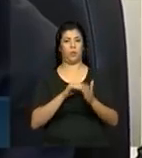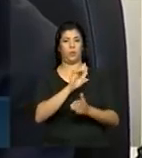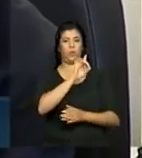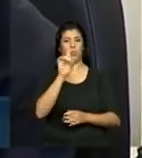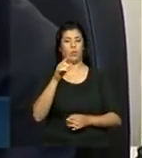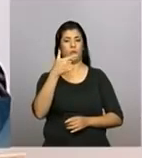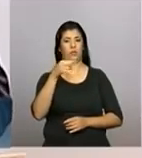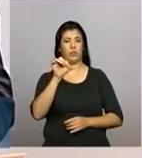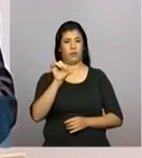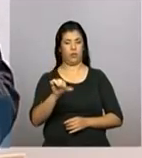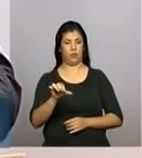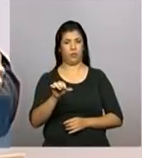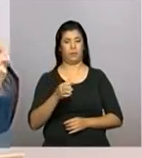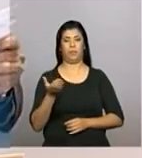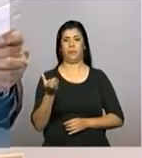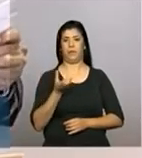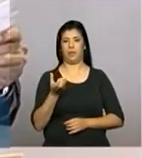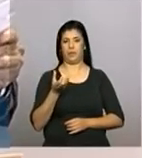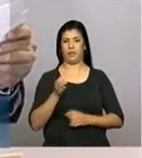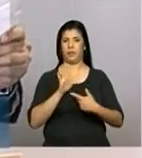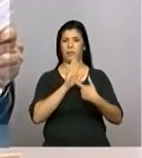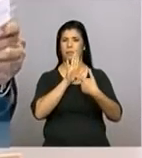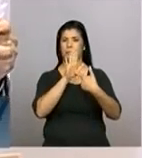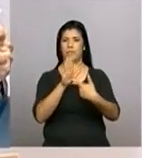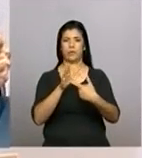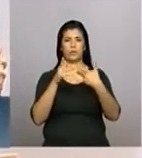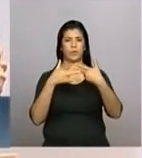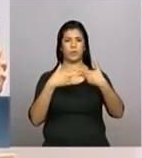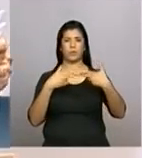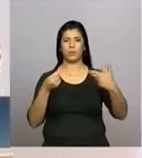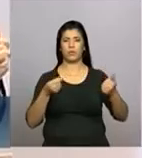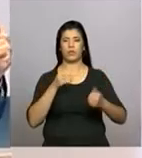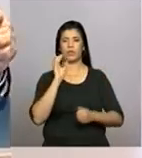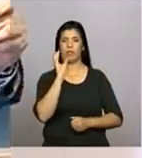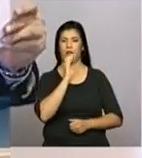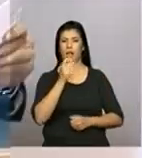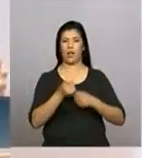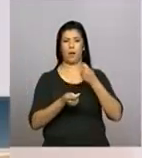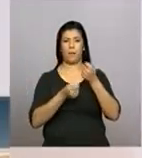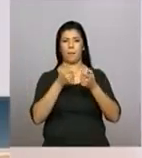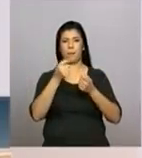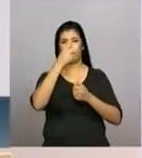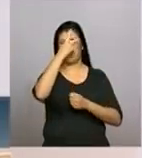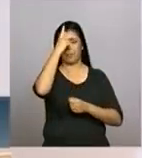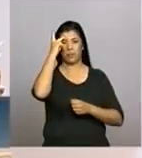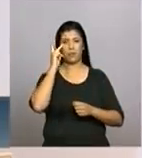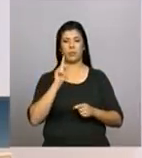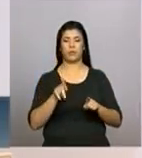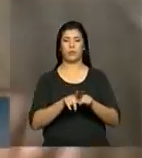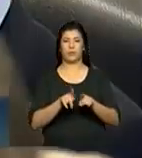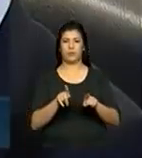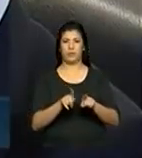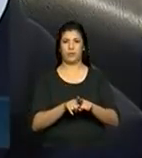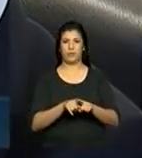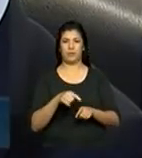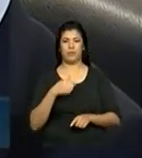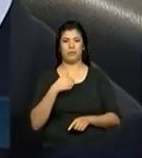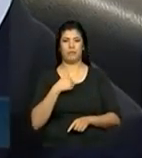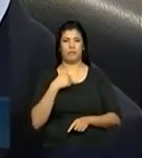29. Ele falou assim: "Não, eu quero uma uma coisa bem rápida, eh, pouca gente e tal. E eu